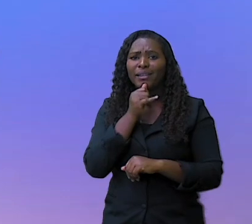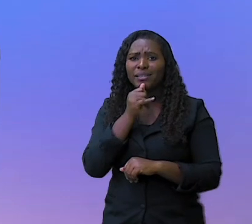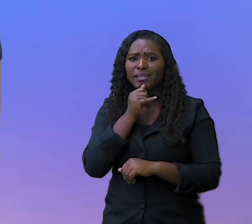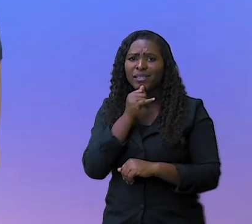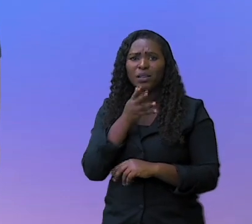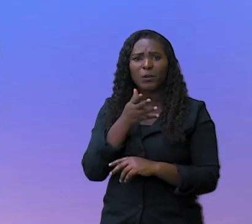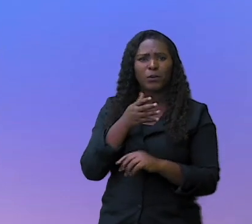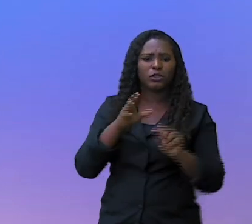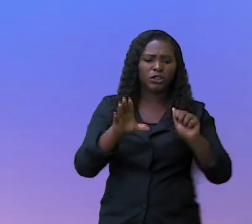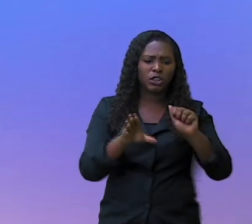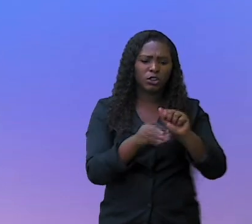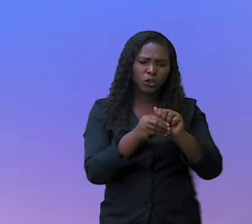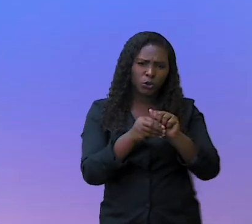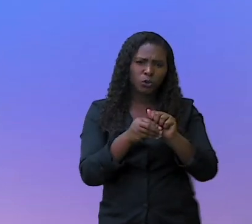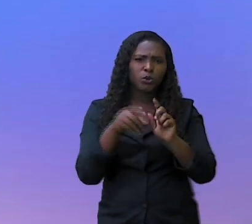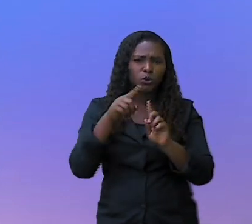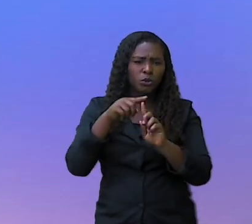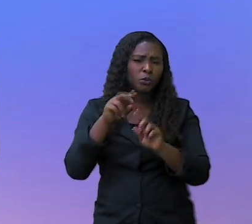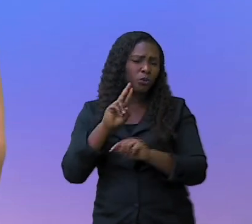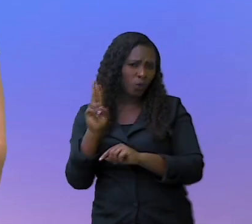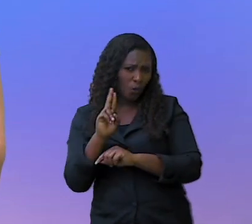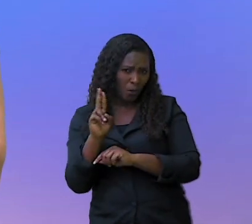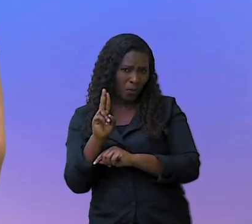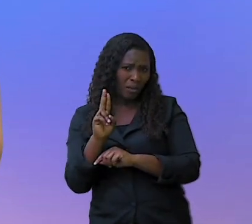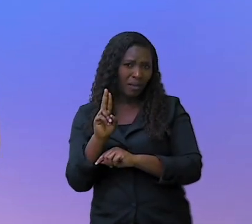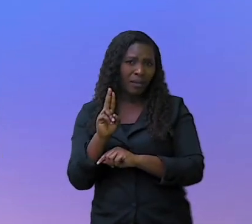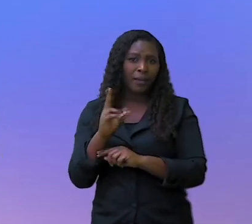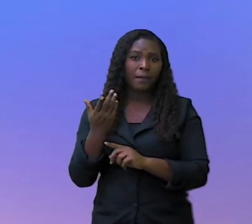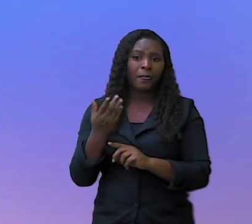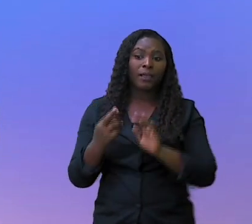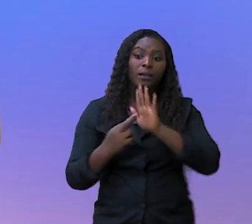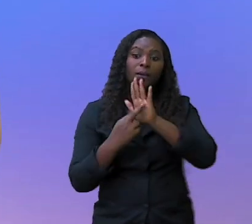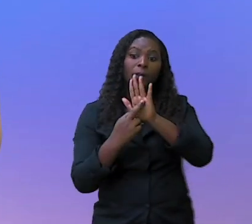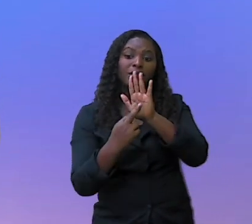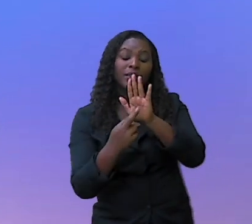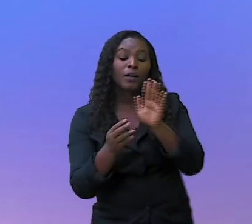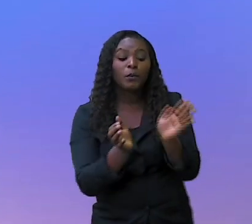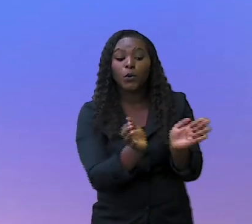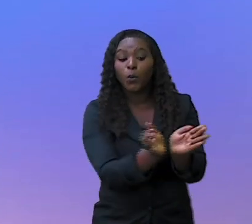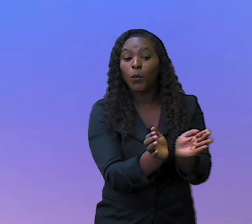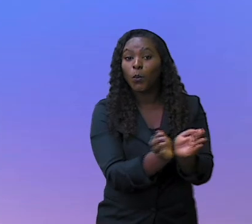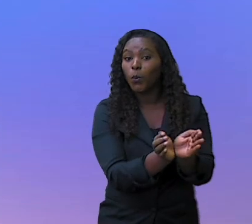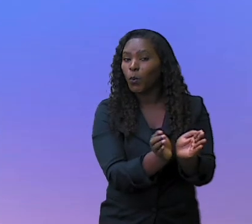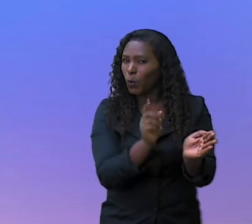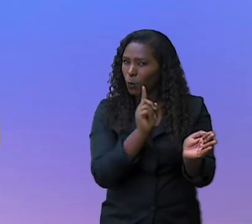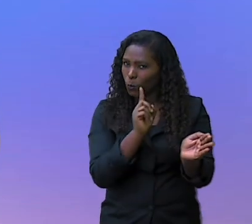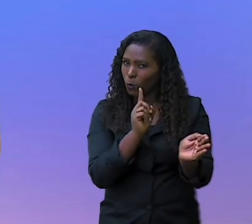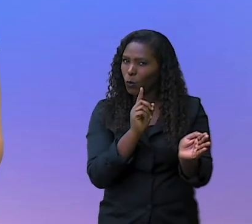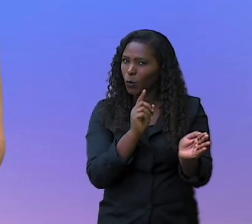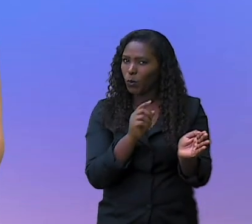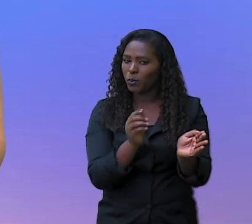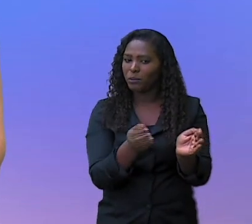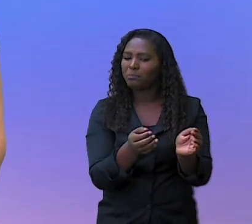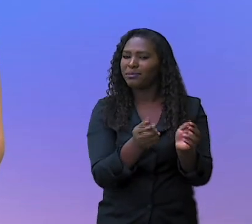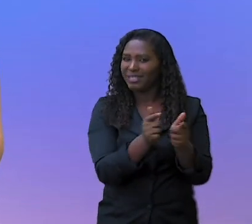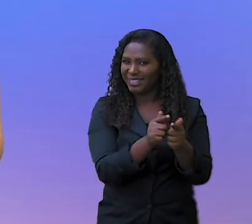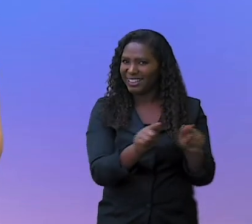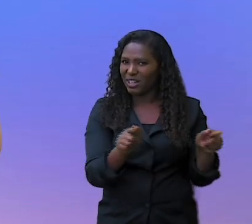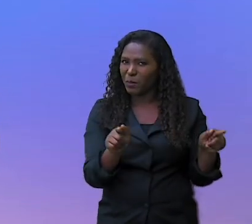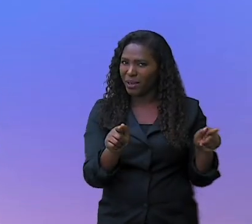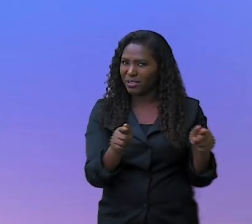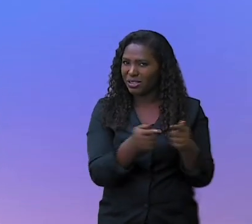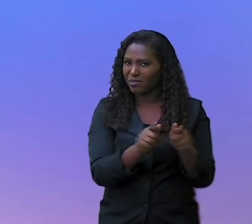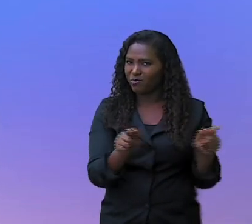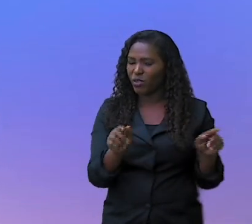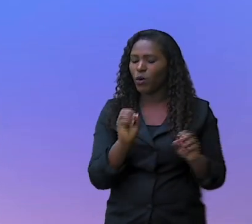adjunto adnominal representado por uma classe gramatical. Aí eu tenho aqui então o quê? O adjunto adnominal